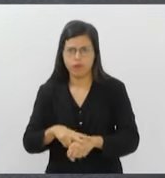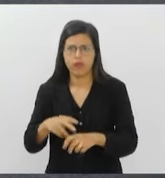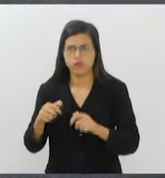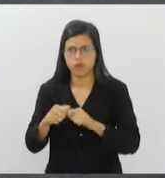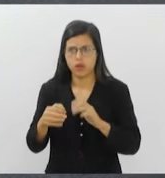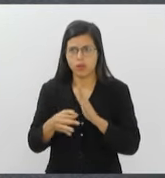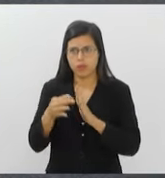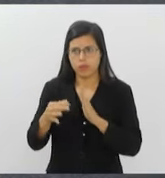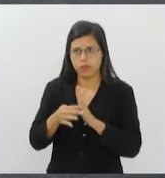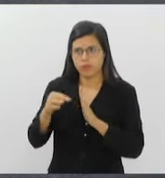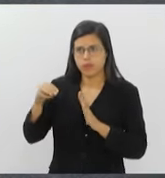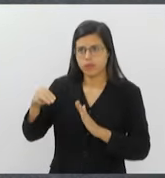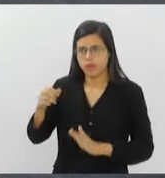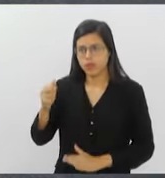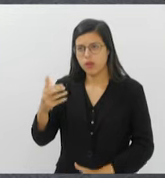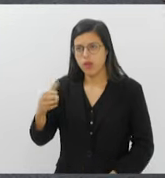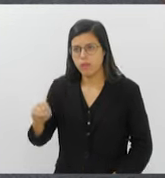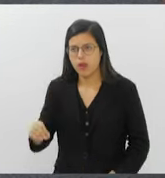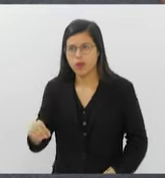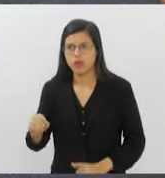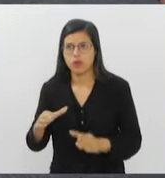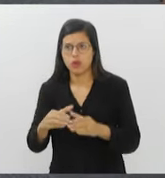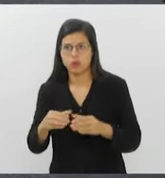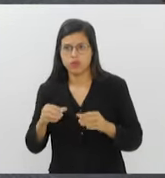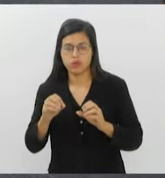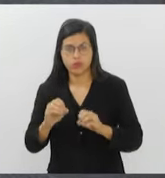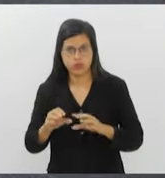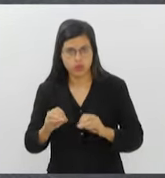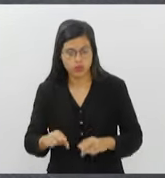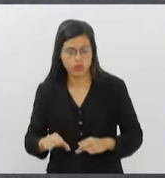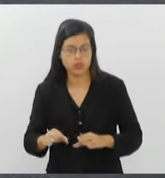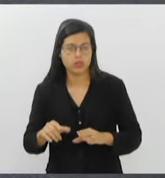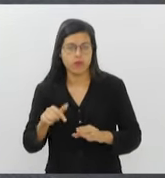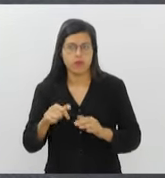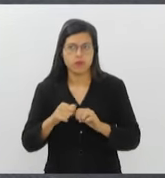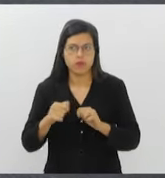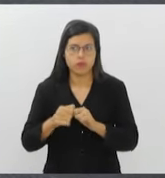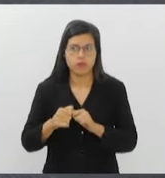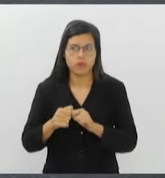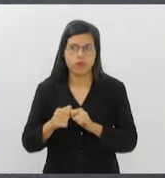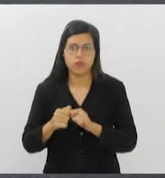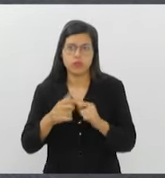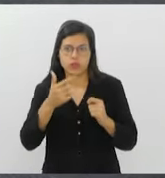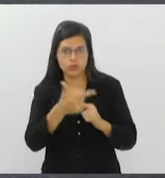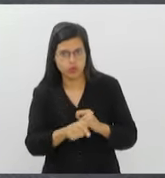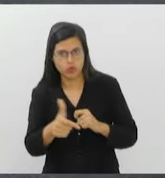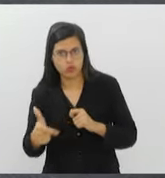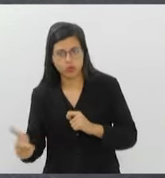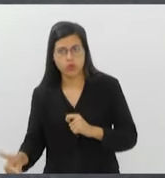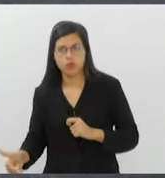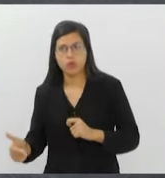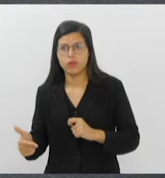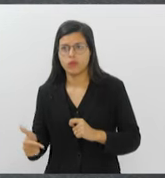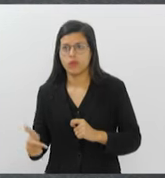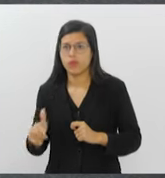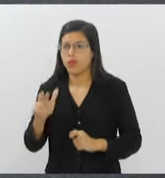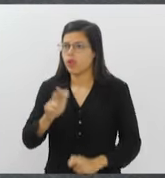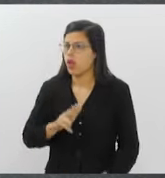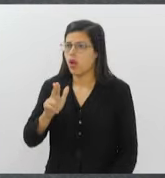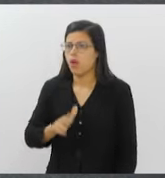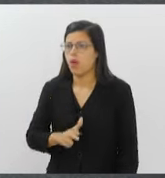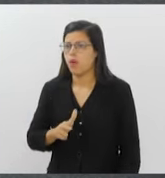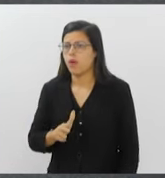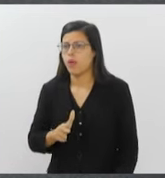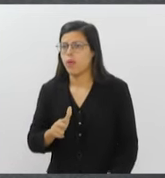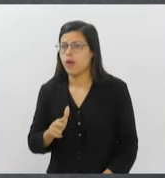Márcio Gualberto fez um parecer na Comissão de Educação que permite reconduções indefinidas. Esse é o debate que está sendo feito. Não é indefinida porque é por